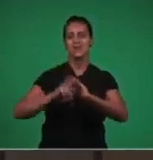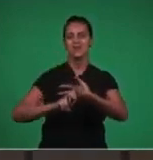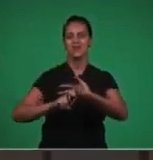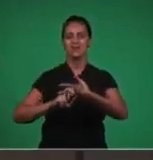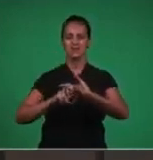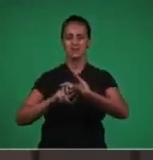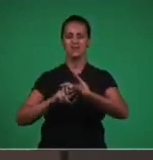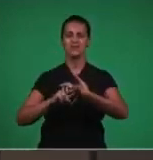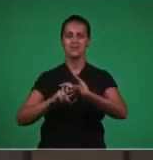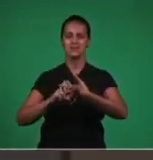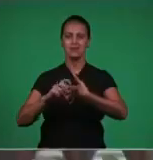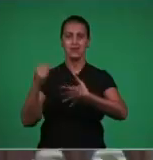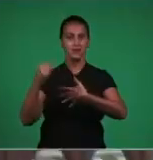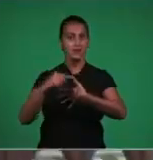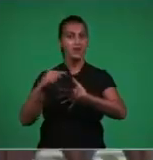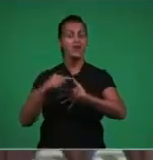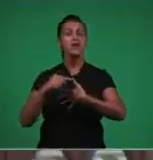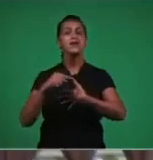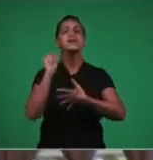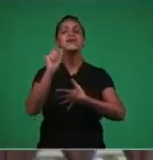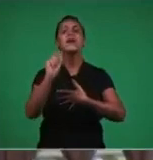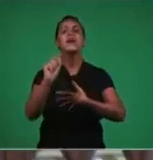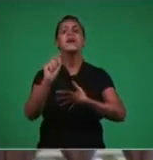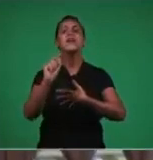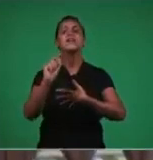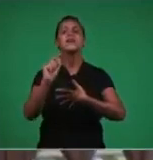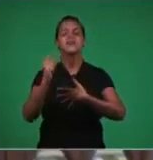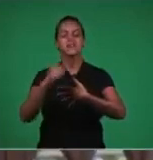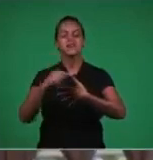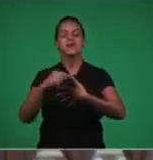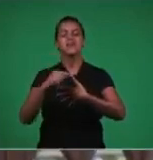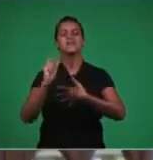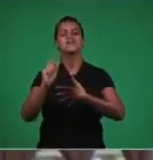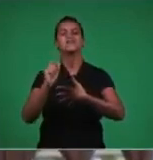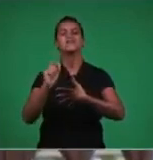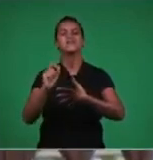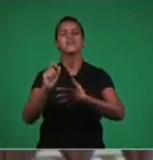trouxe? Quem trouxe a quinta medida? Ela veio de